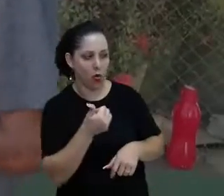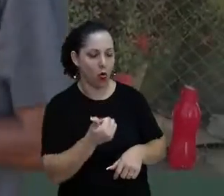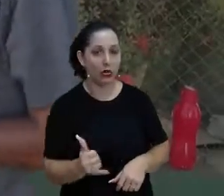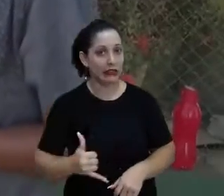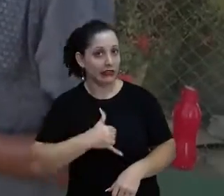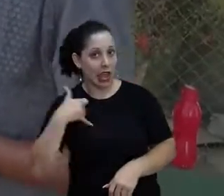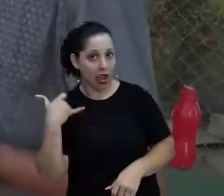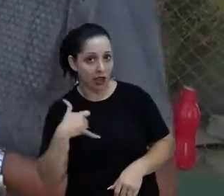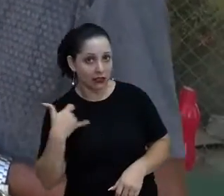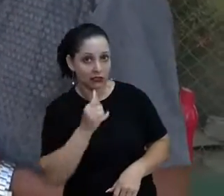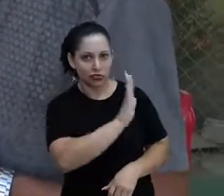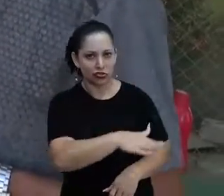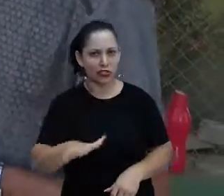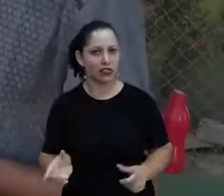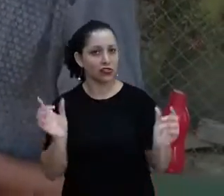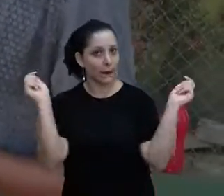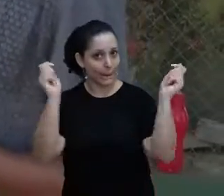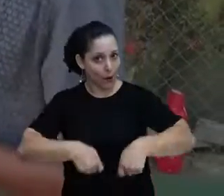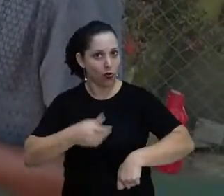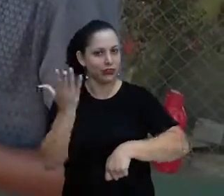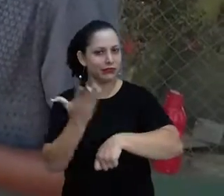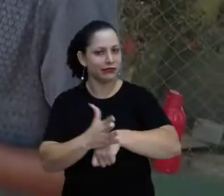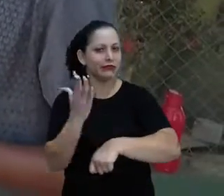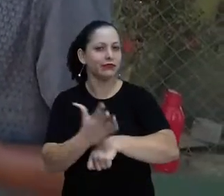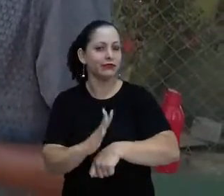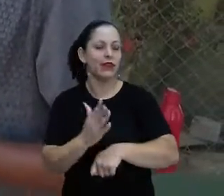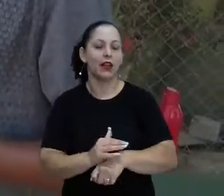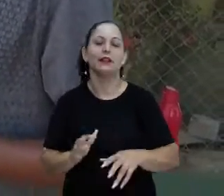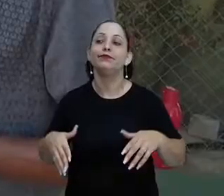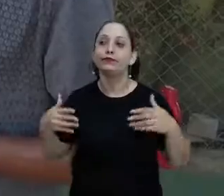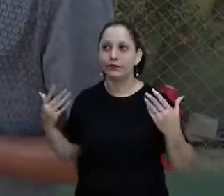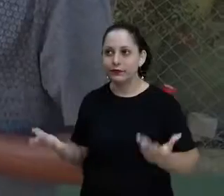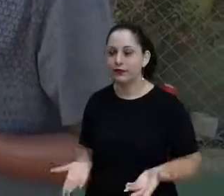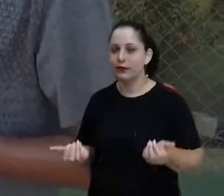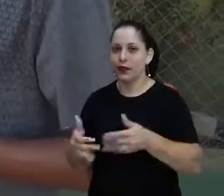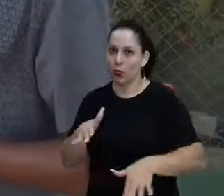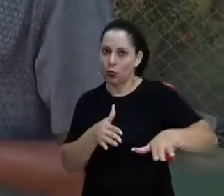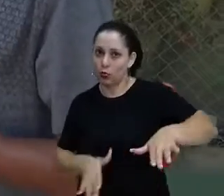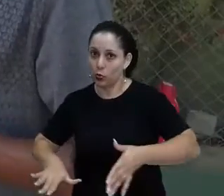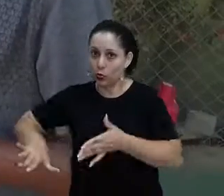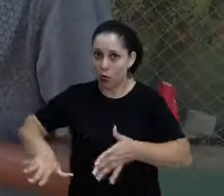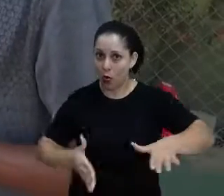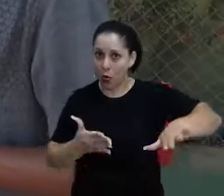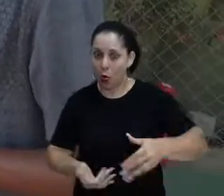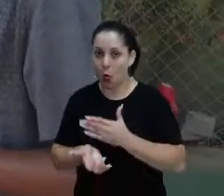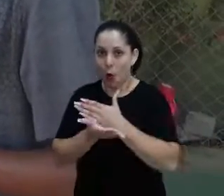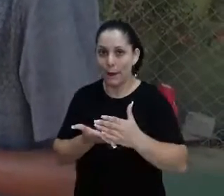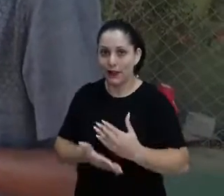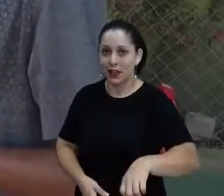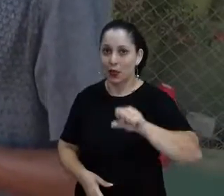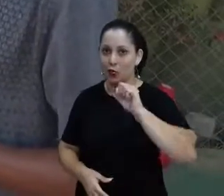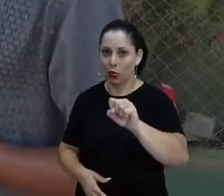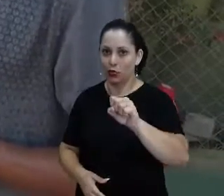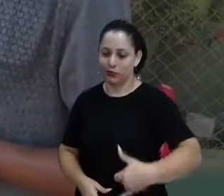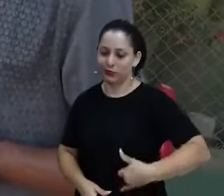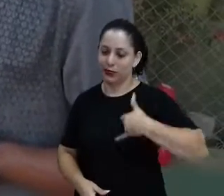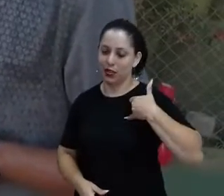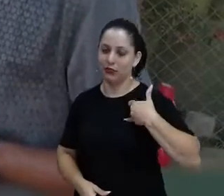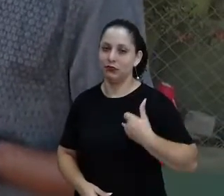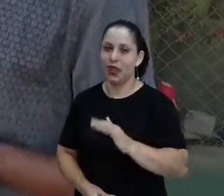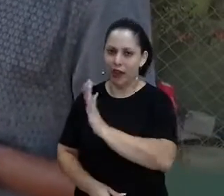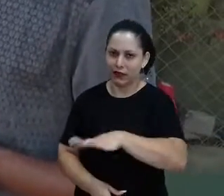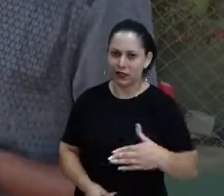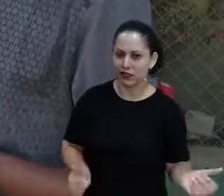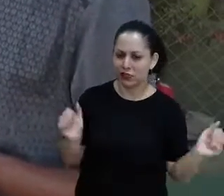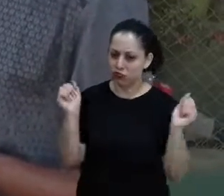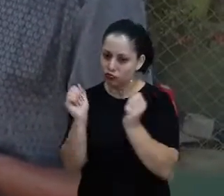idade que essas crianças podem praticar? Olha, no hóquei, a partir de 8 anos é ideal. A criança vem,